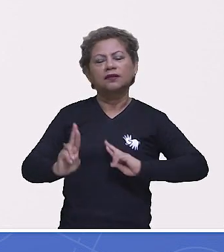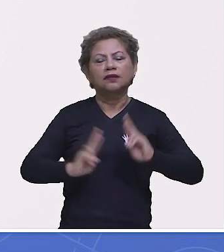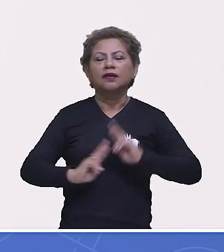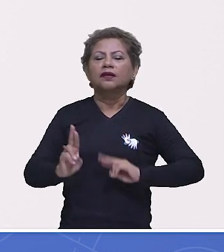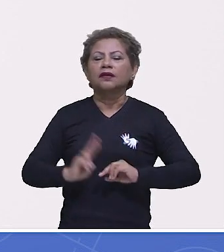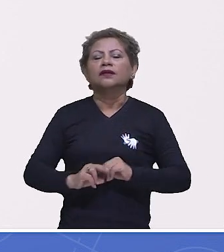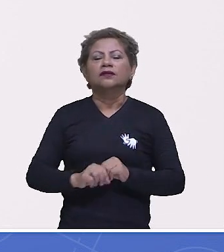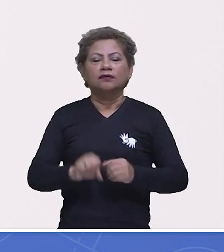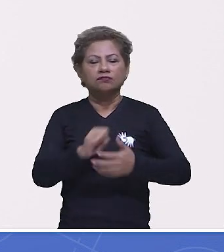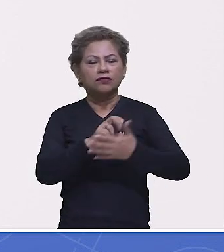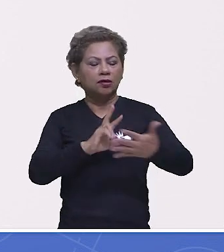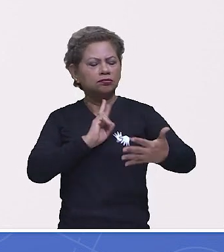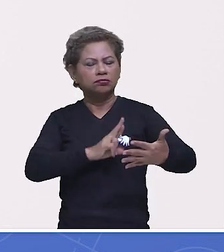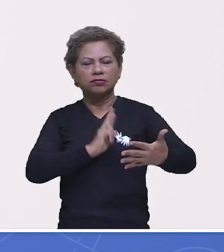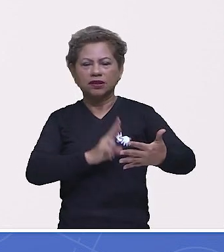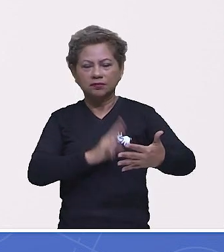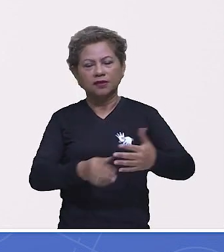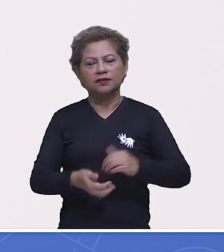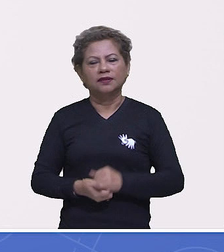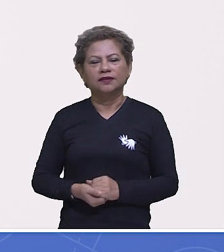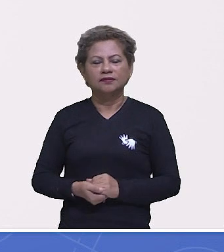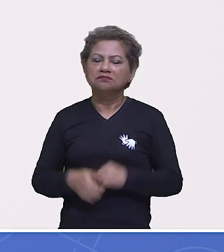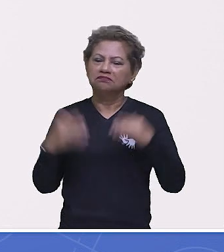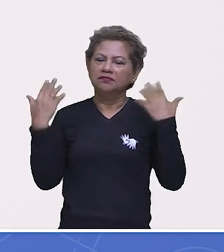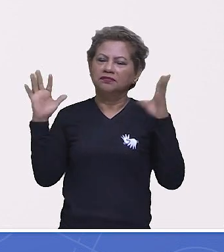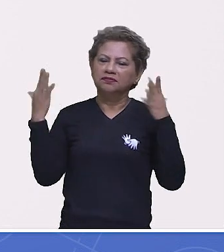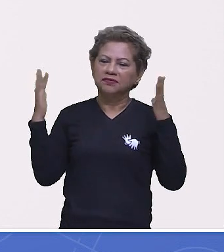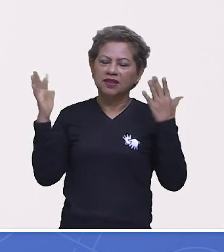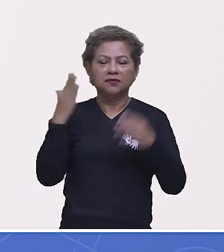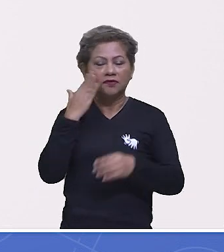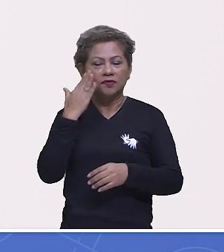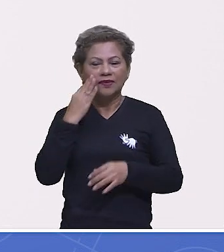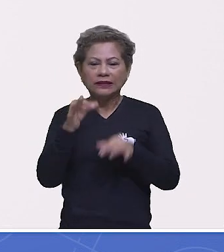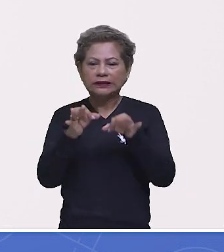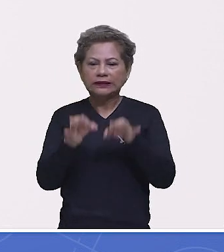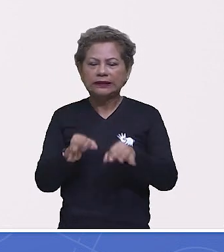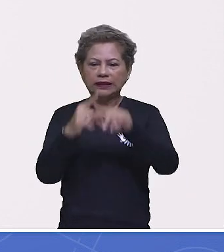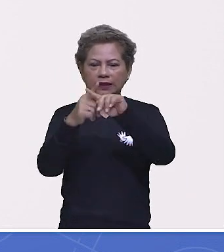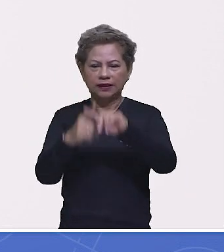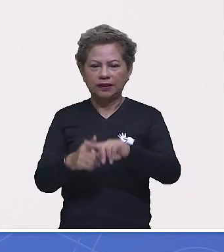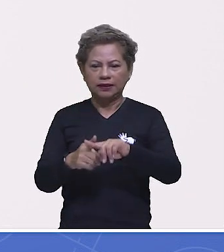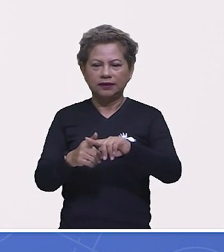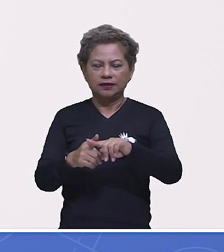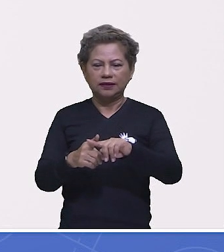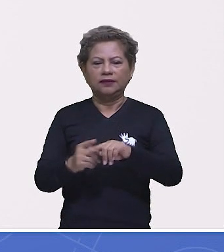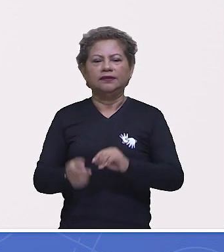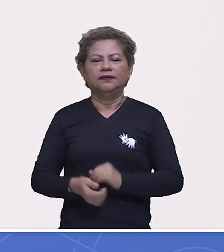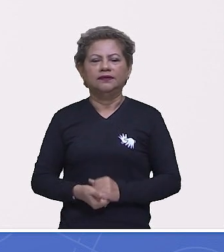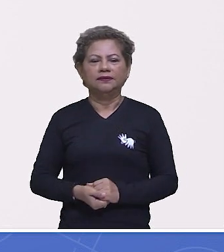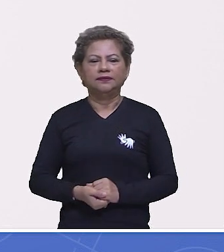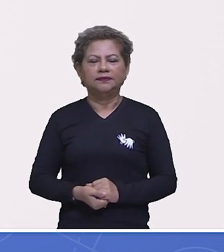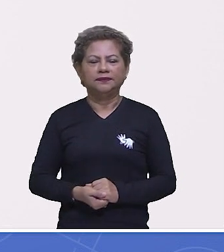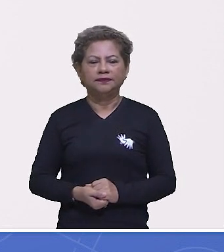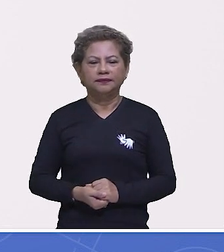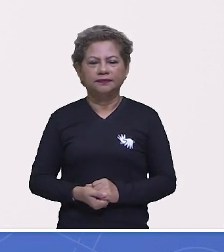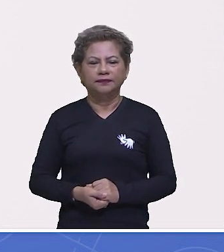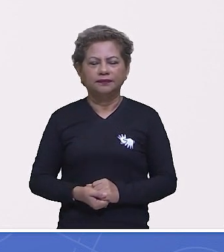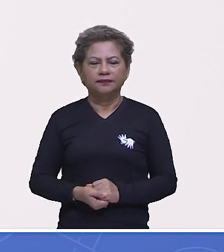nossa interatividade, né? E vamos agora ver qual é a resposta da questão número 12.